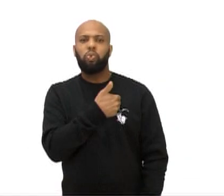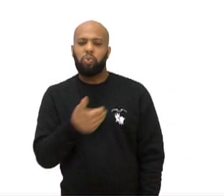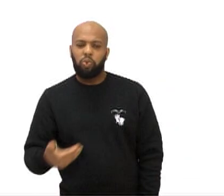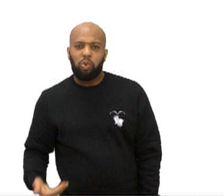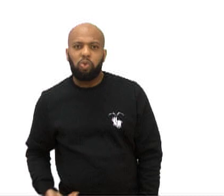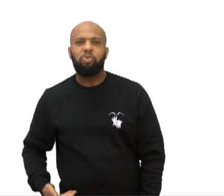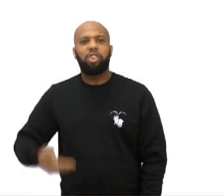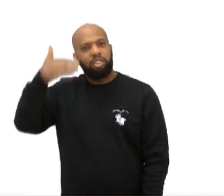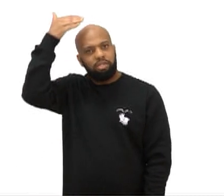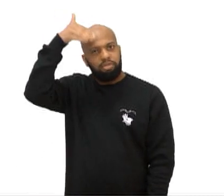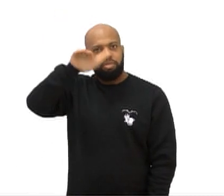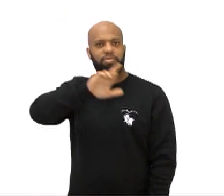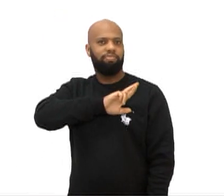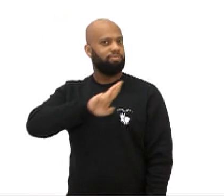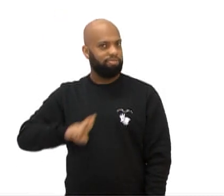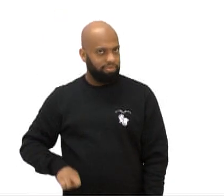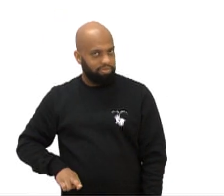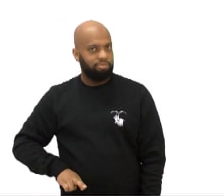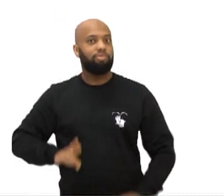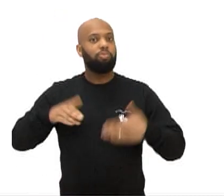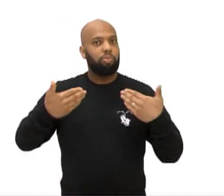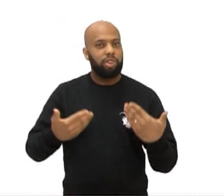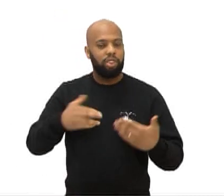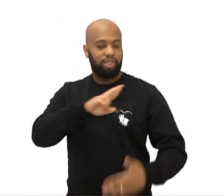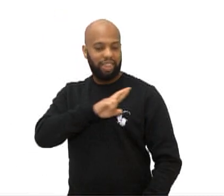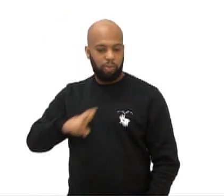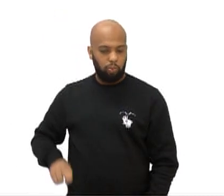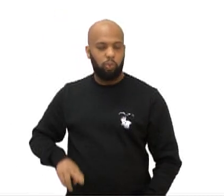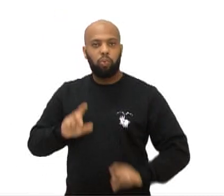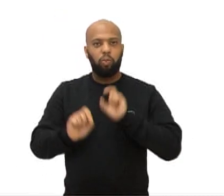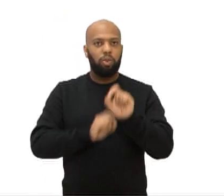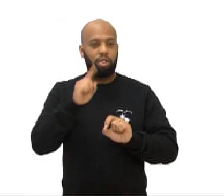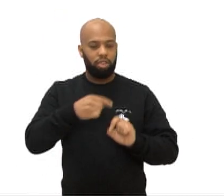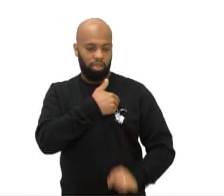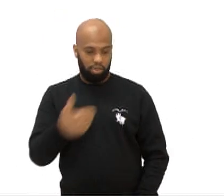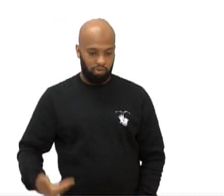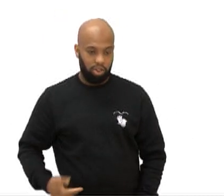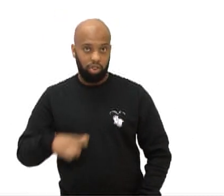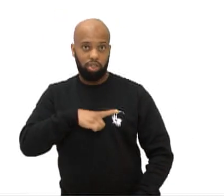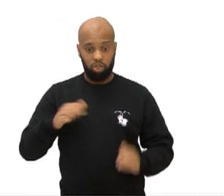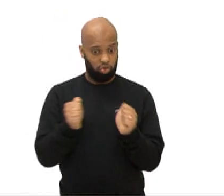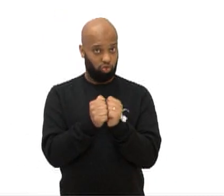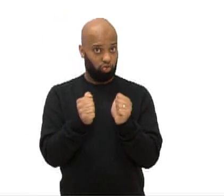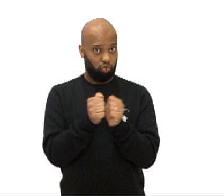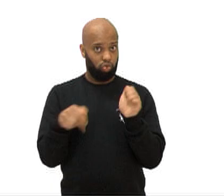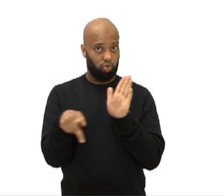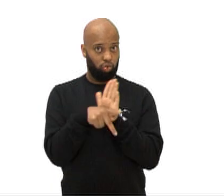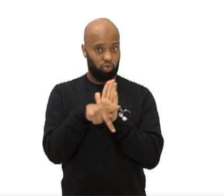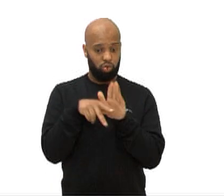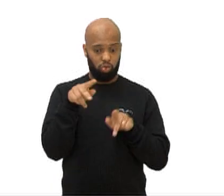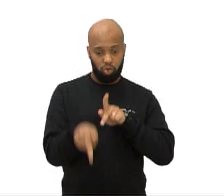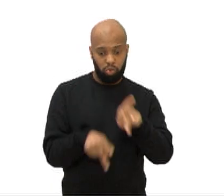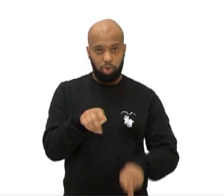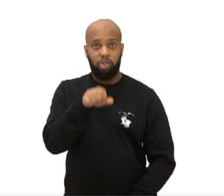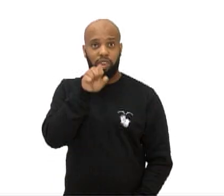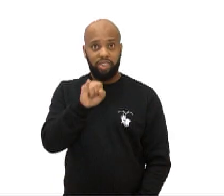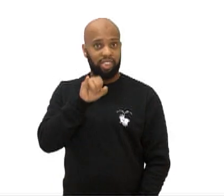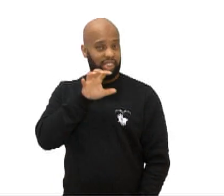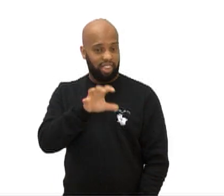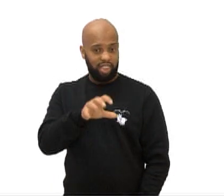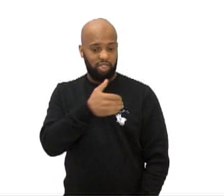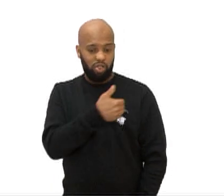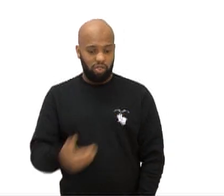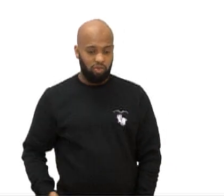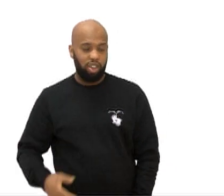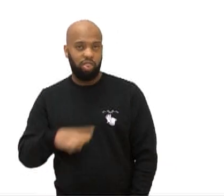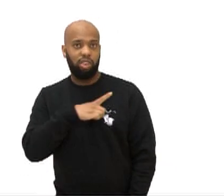governo republicano. A república é um governo que deve estar ao lado do povo. Se tal governo se coloca acima